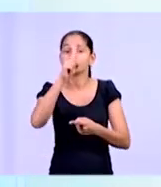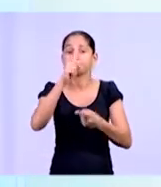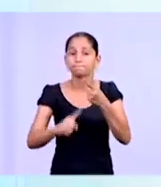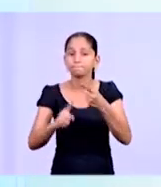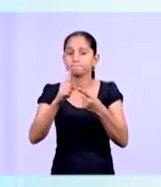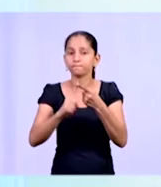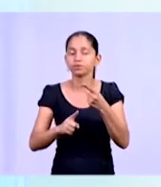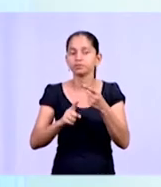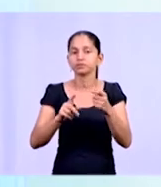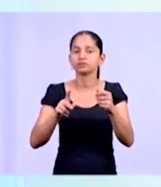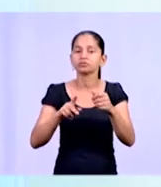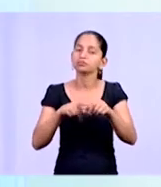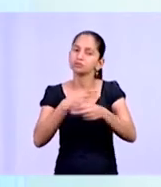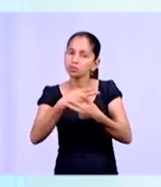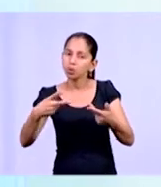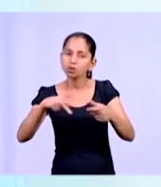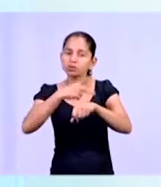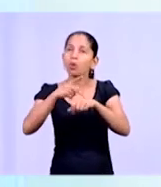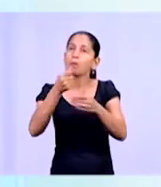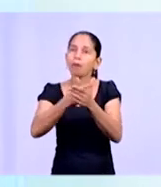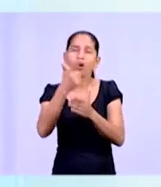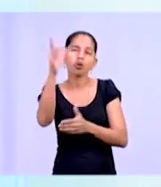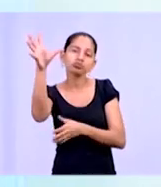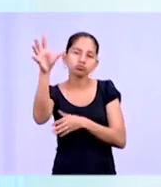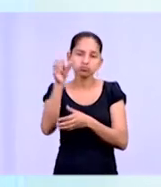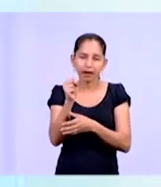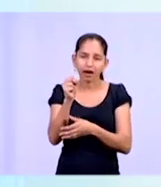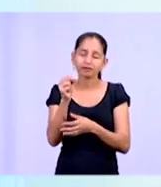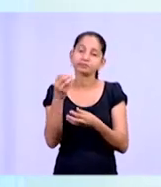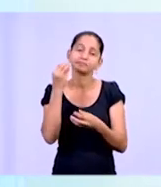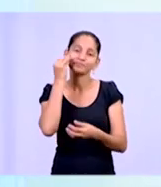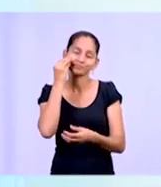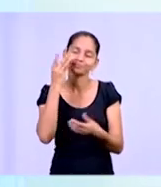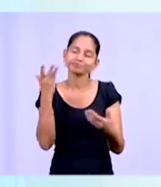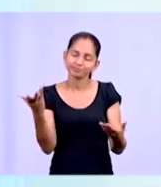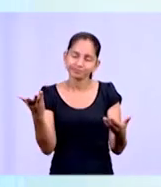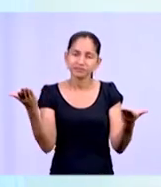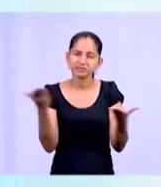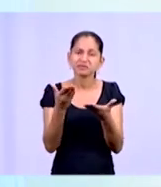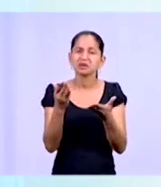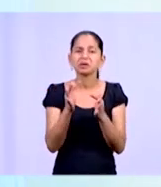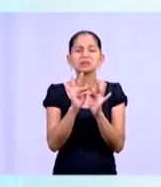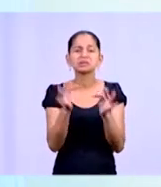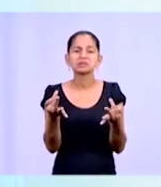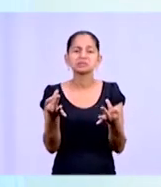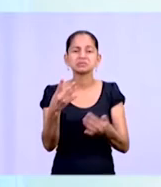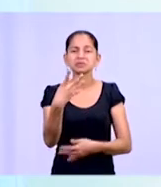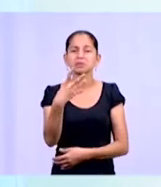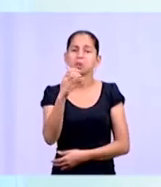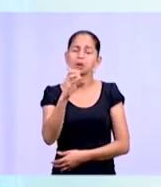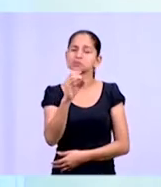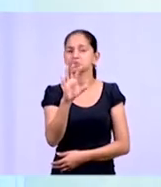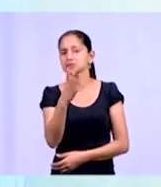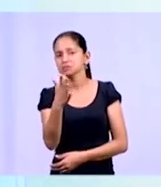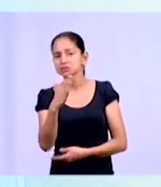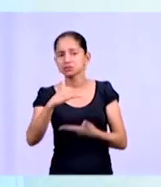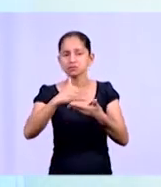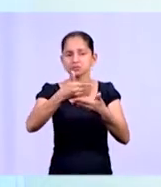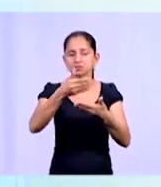proibido você importar esses computadores, né? E agora não, você compra celulares por R$400, notebooks